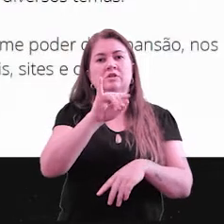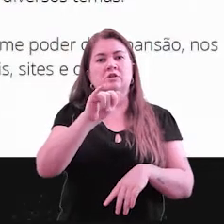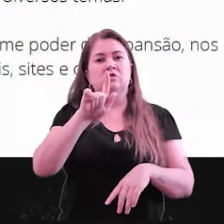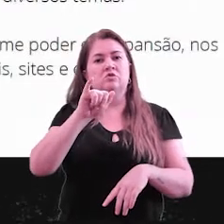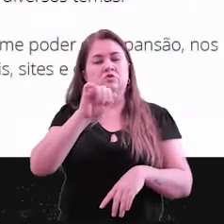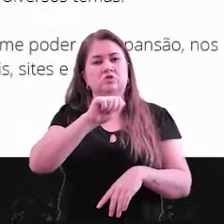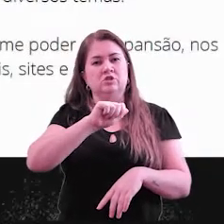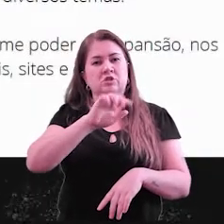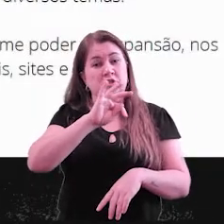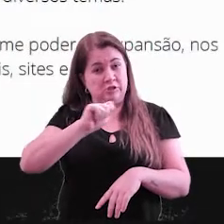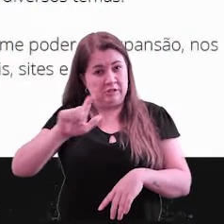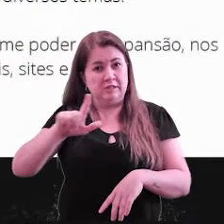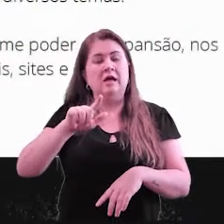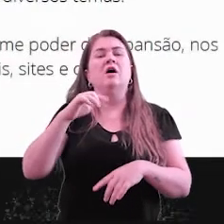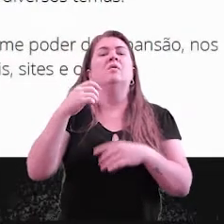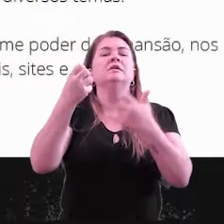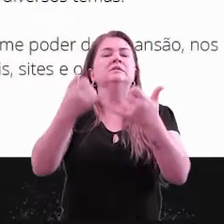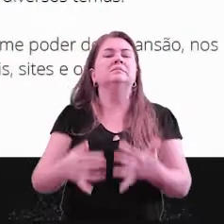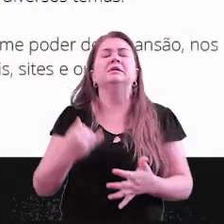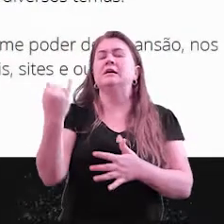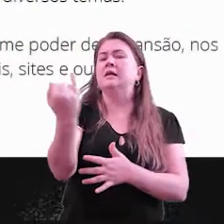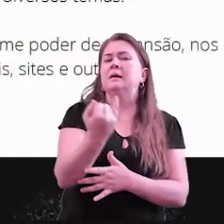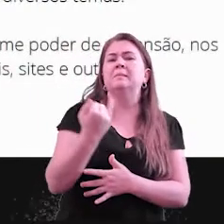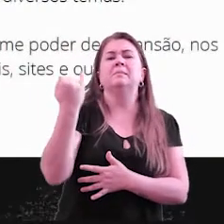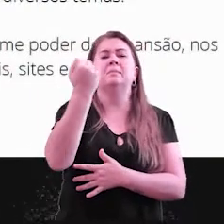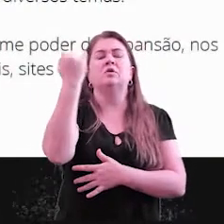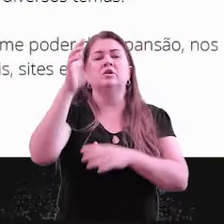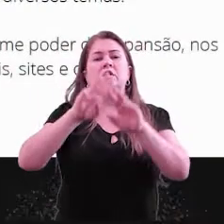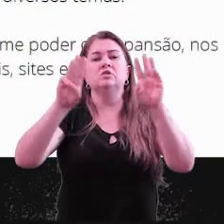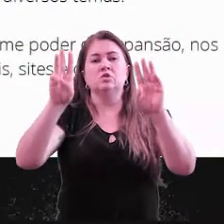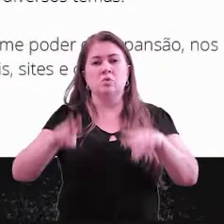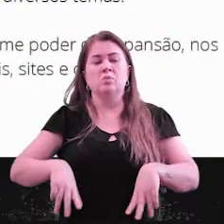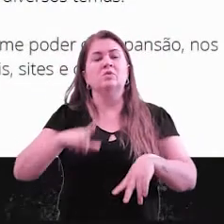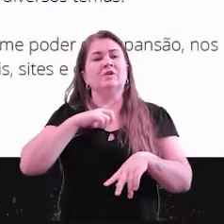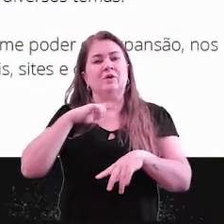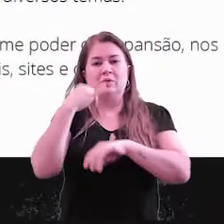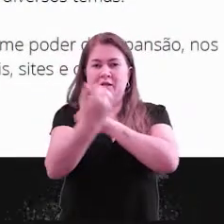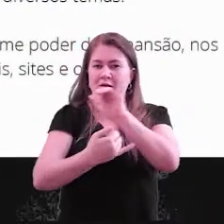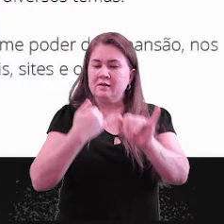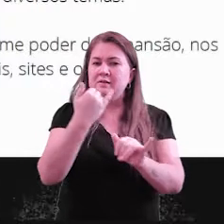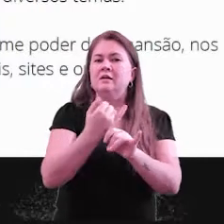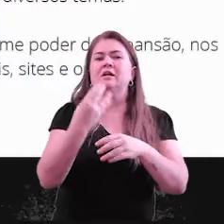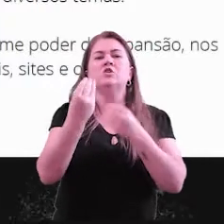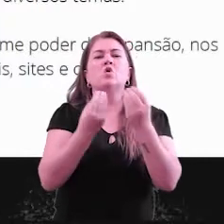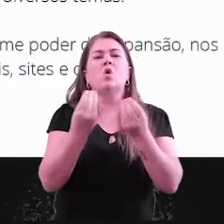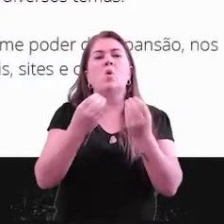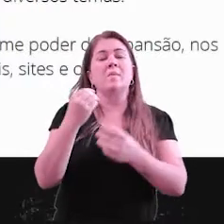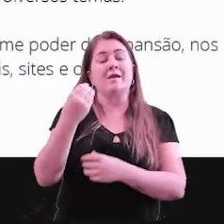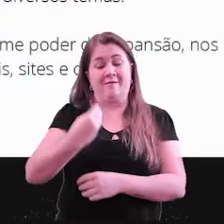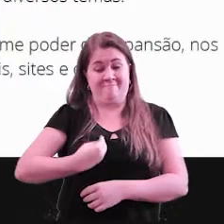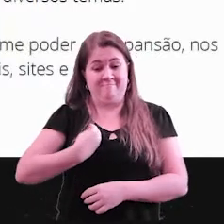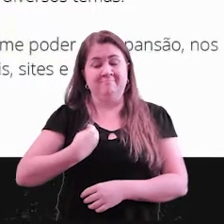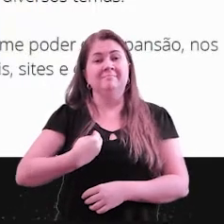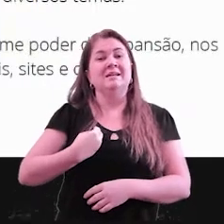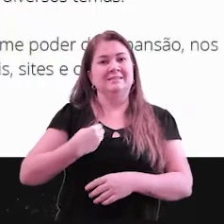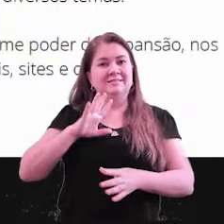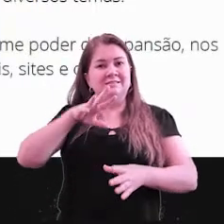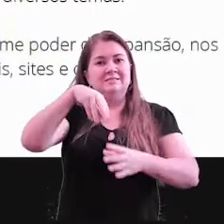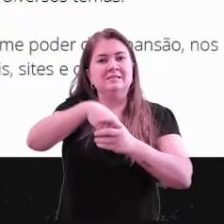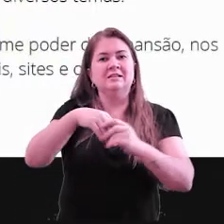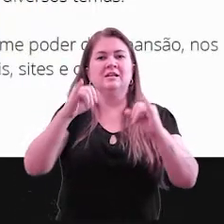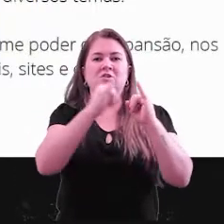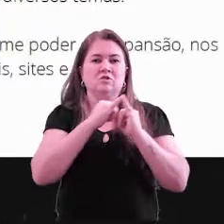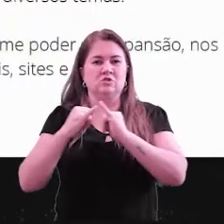museus estarem na internet, dessa presença digital das instituições na internet, no sentido